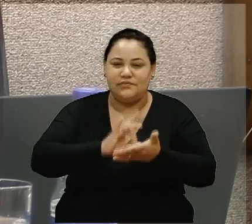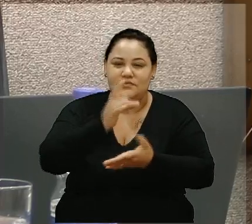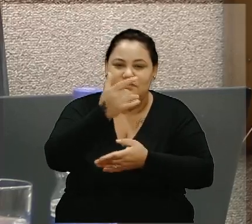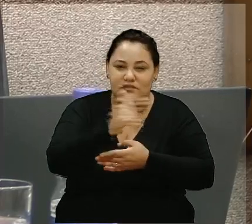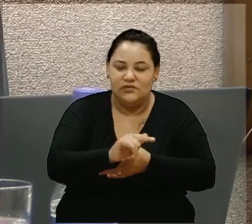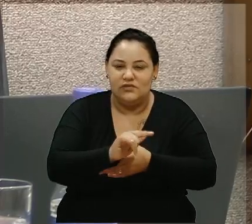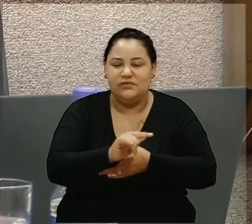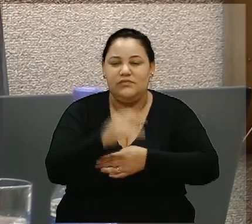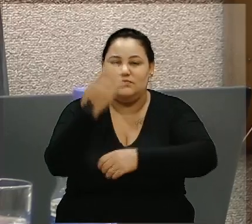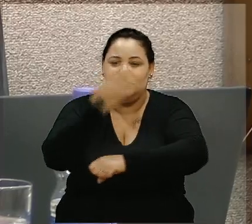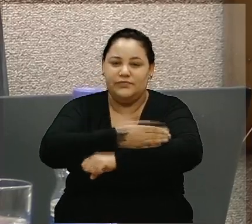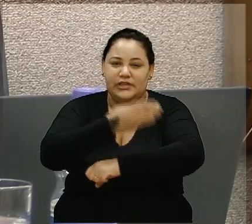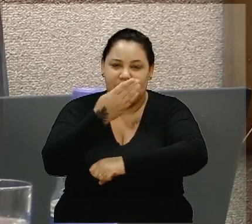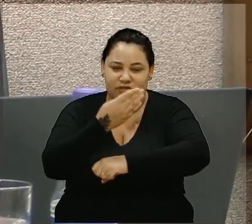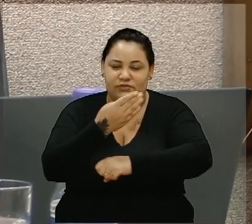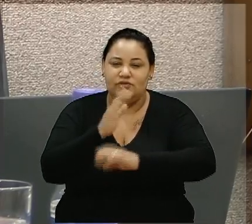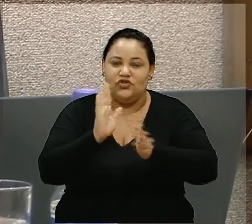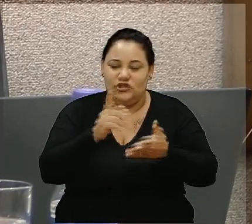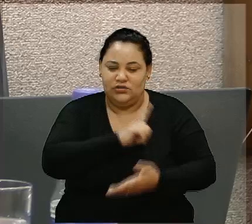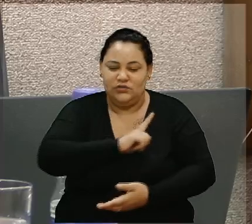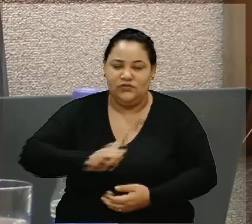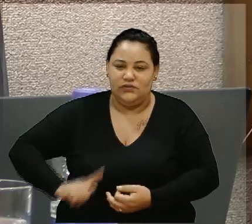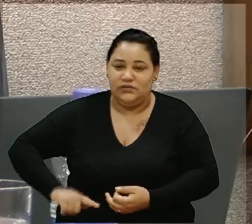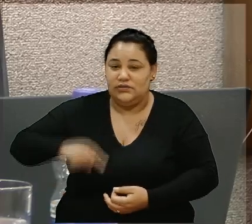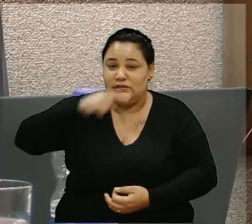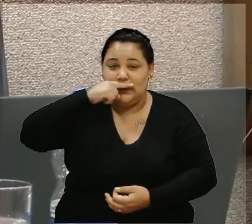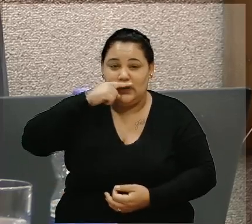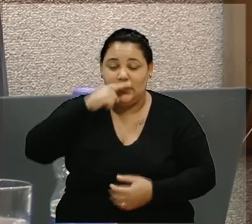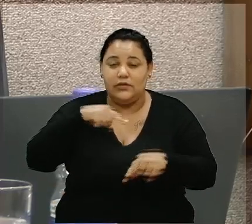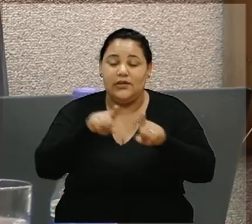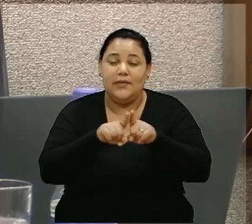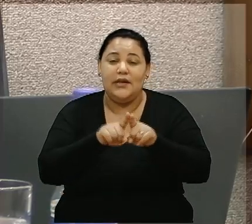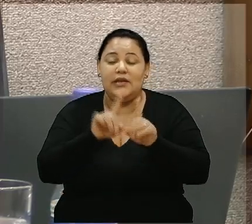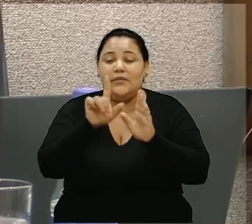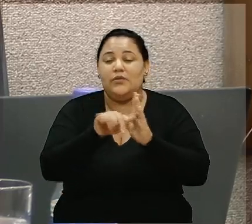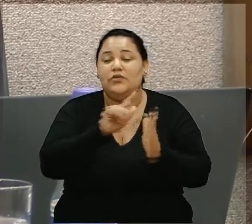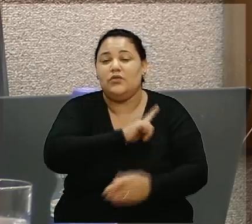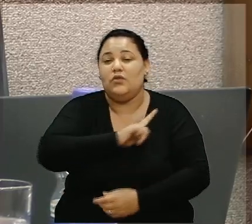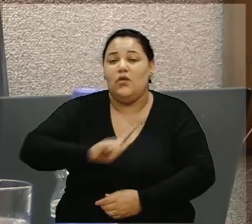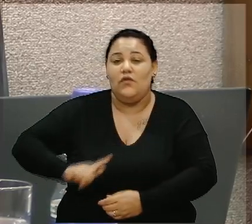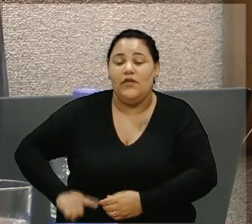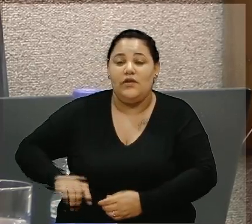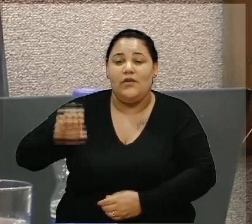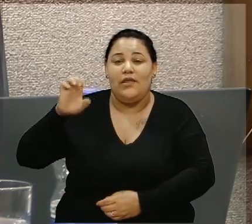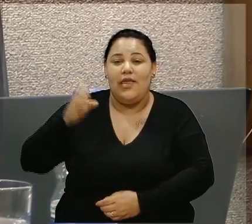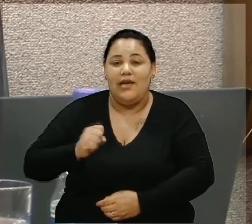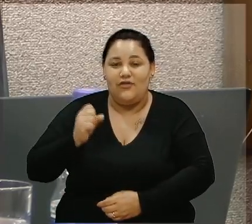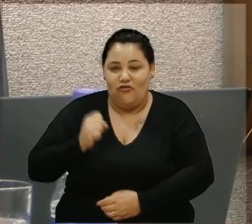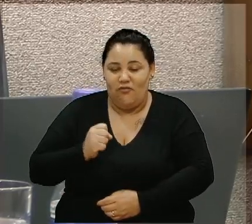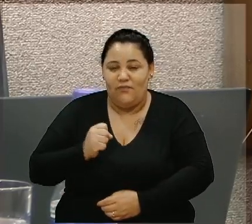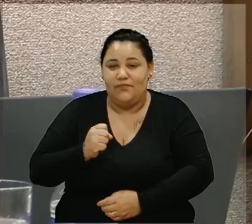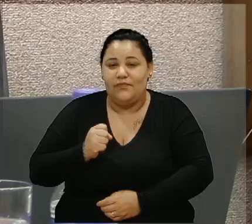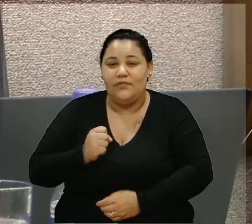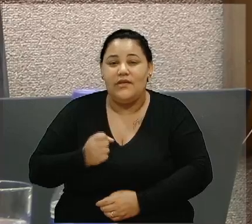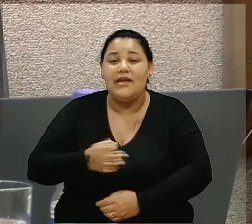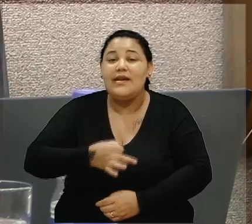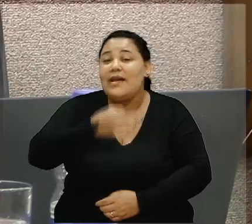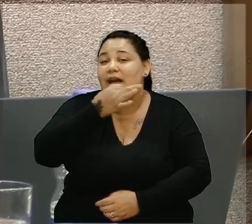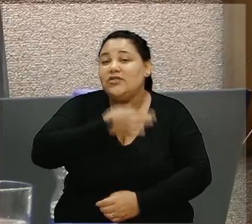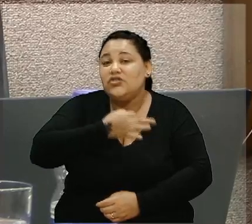pedágios, já lá no governo Sartori e depois no governo Leite, né? E